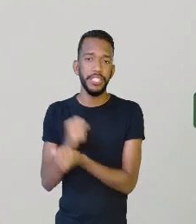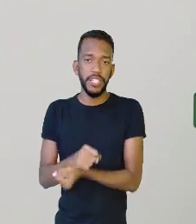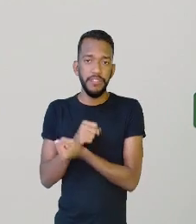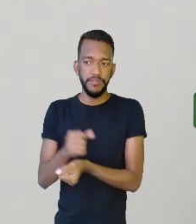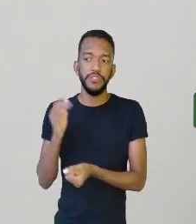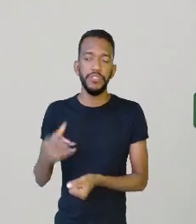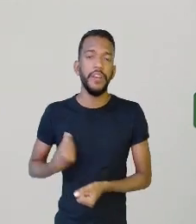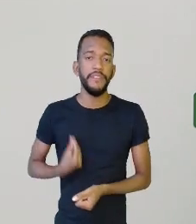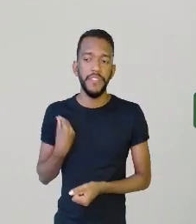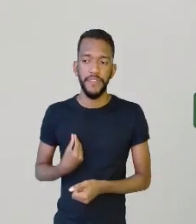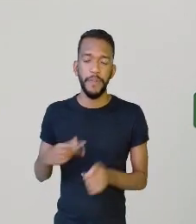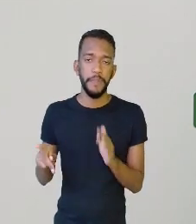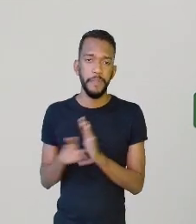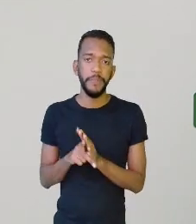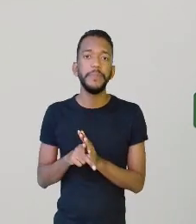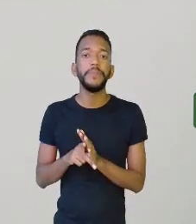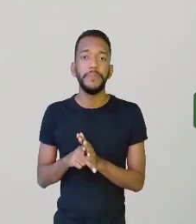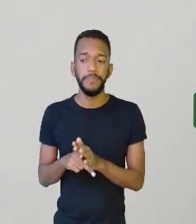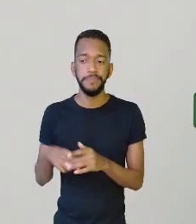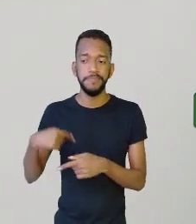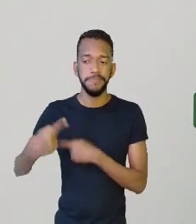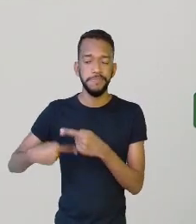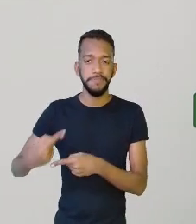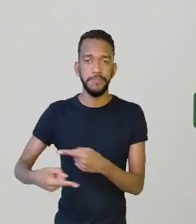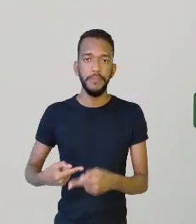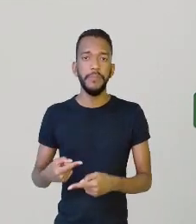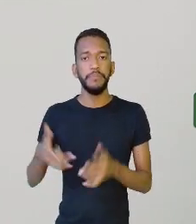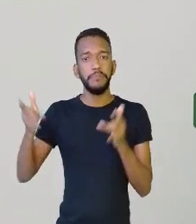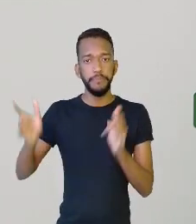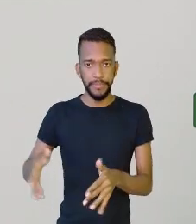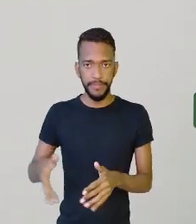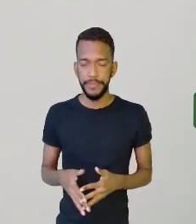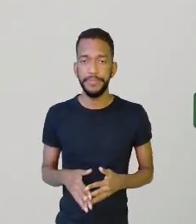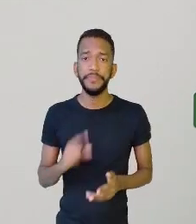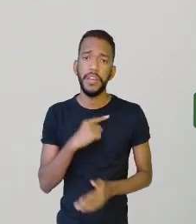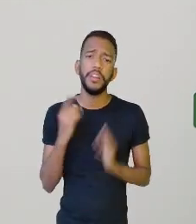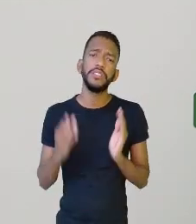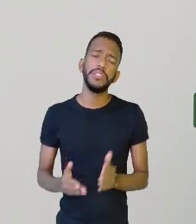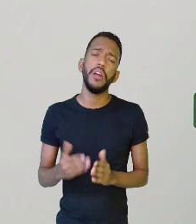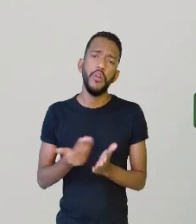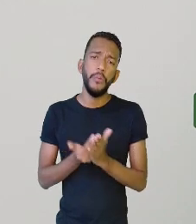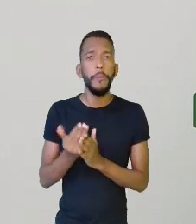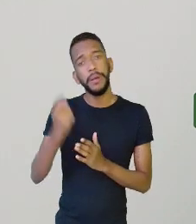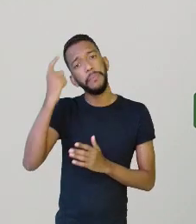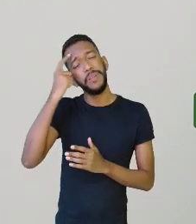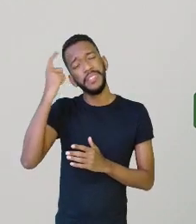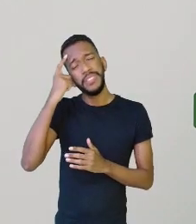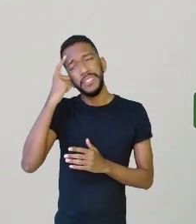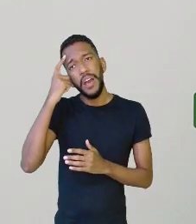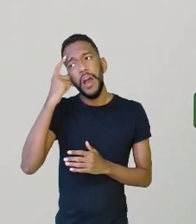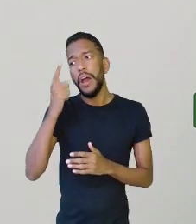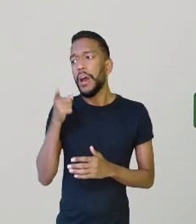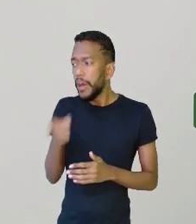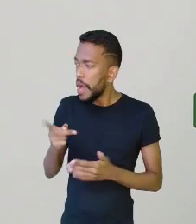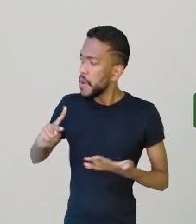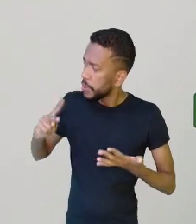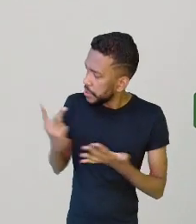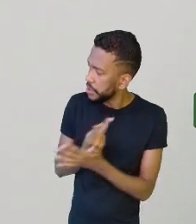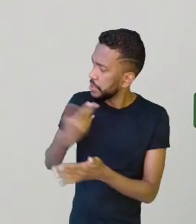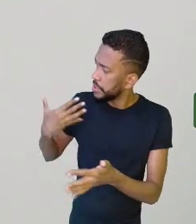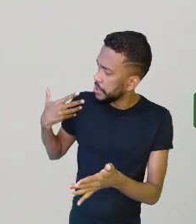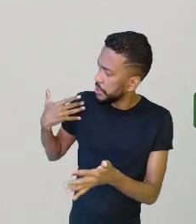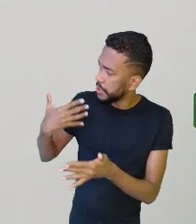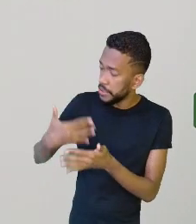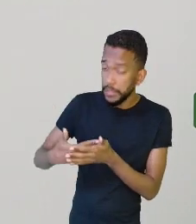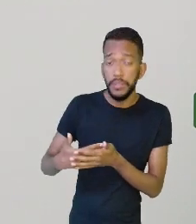maneira precarizada. Então, a gente começa já a pensar que isso acontecia nesse período,